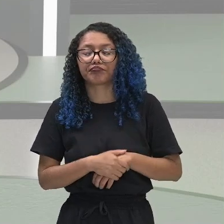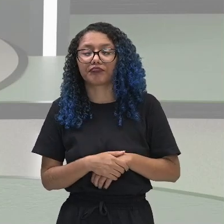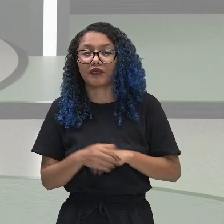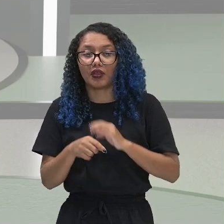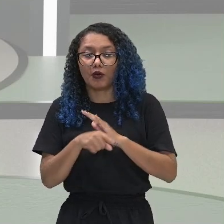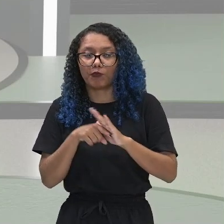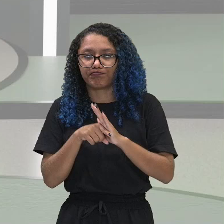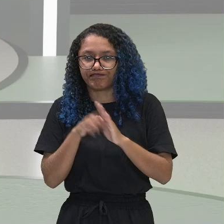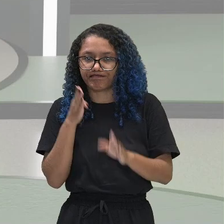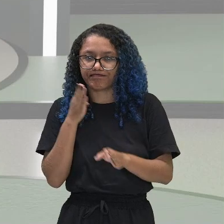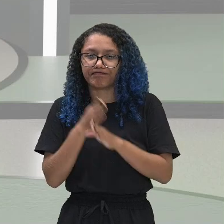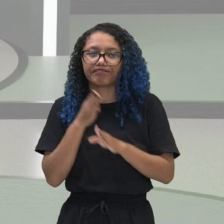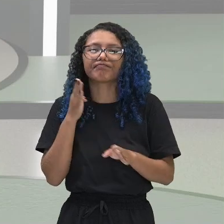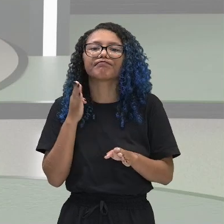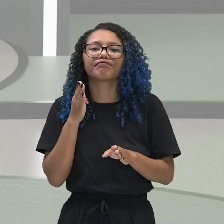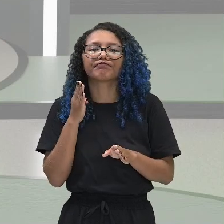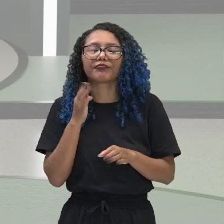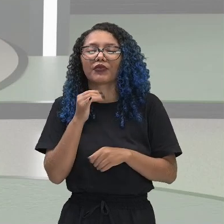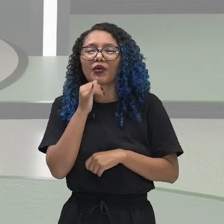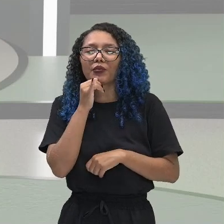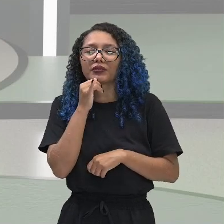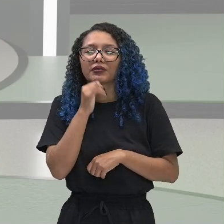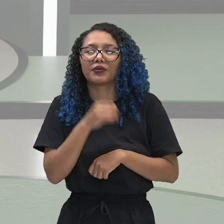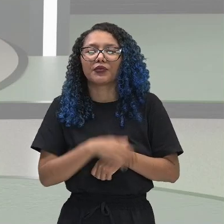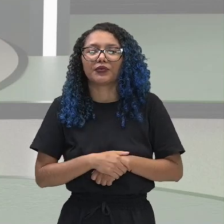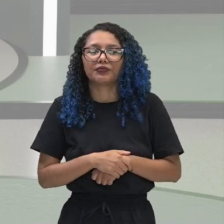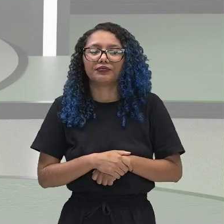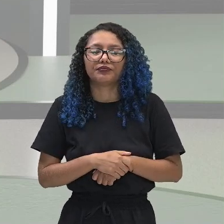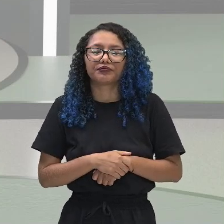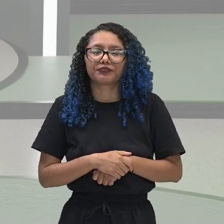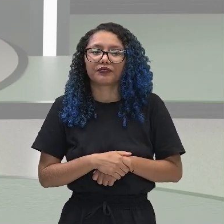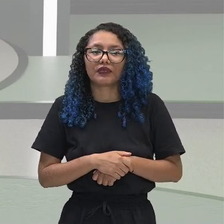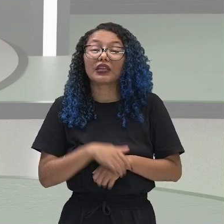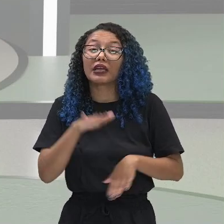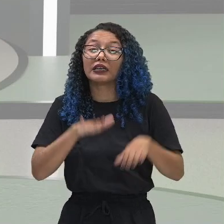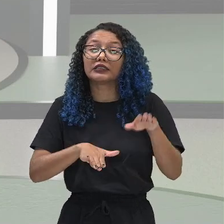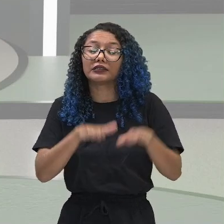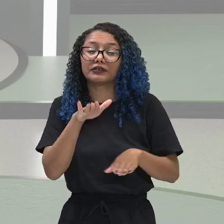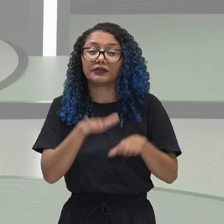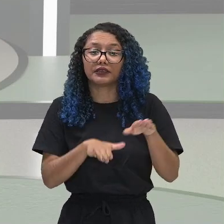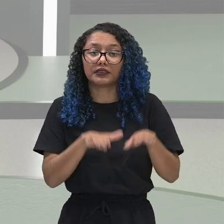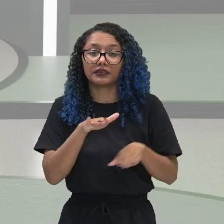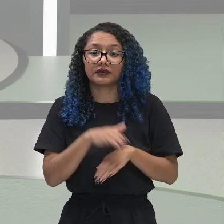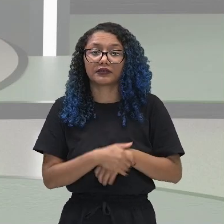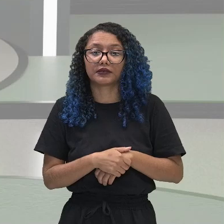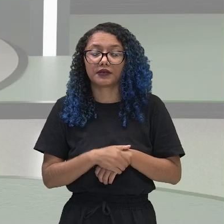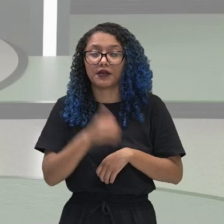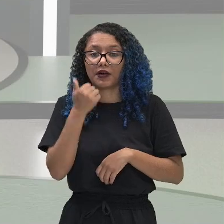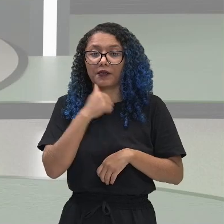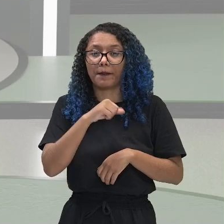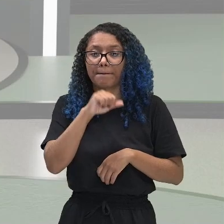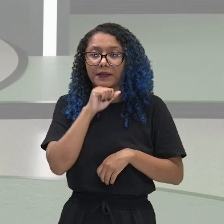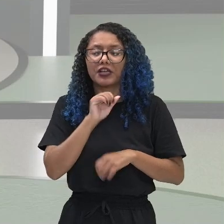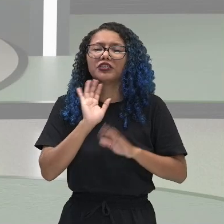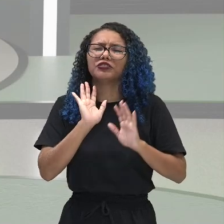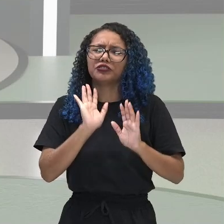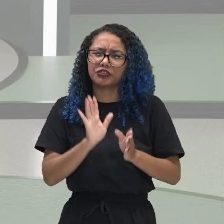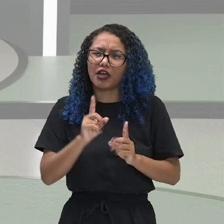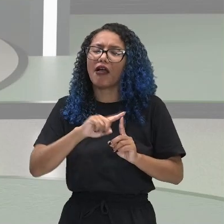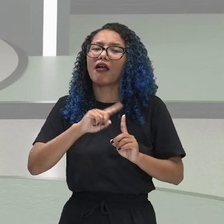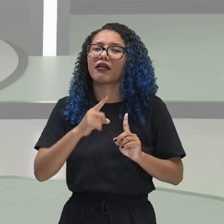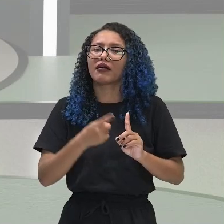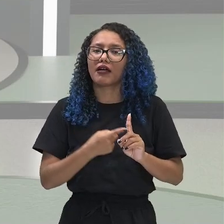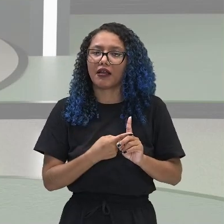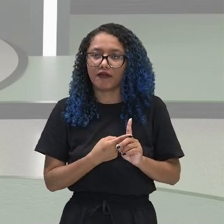quê? Tá tendo essa quebra e não no início. Às vezes acontece da mãe estar já desenvolvendo uma criança e não